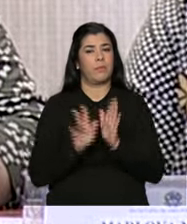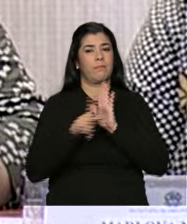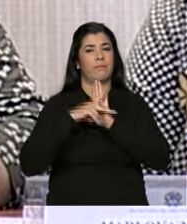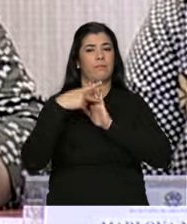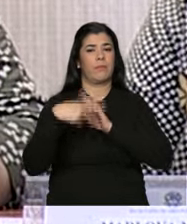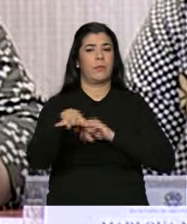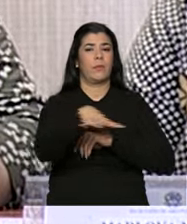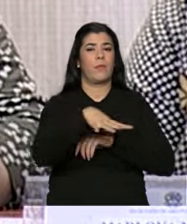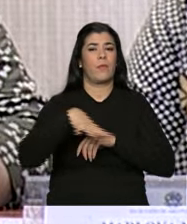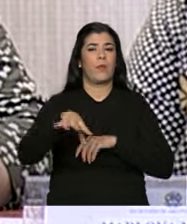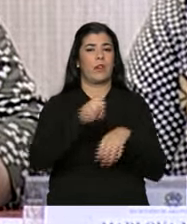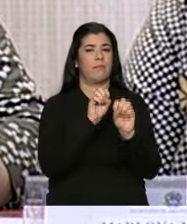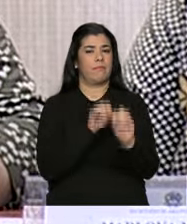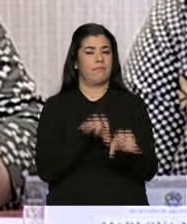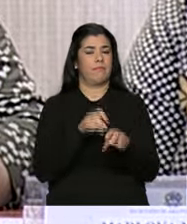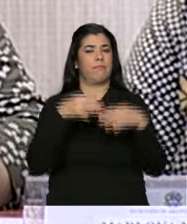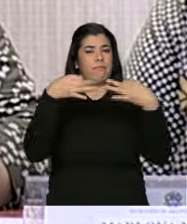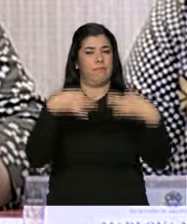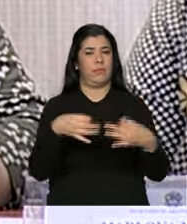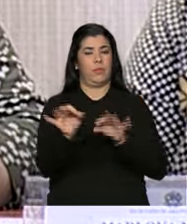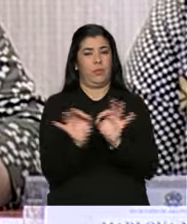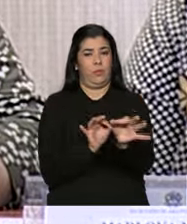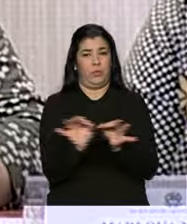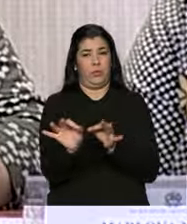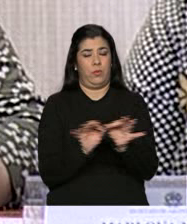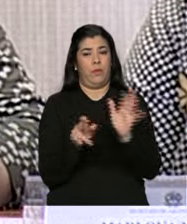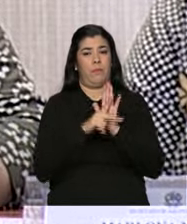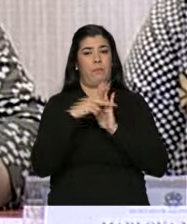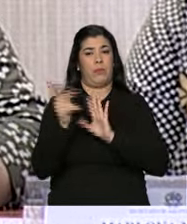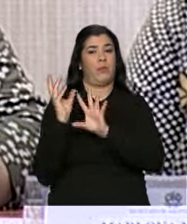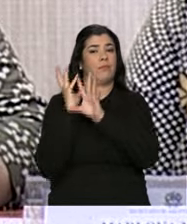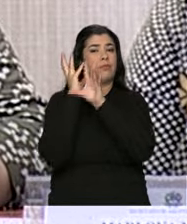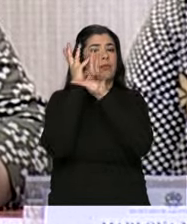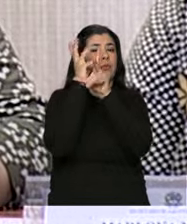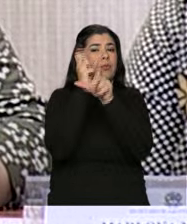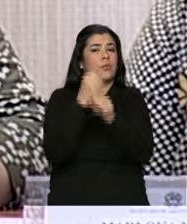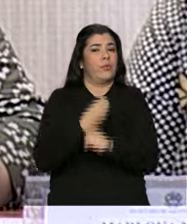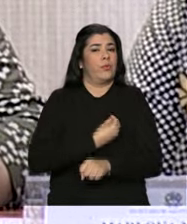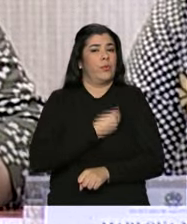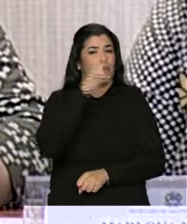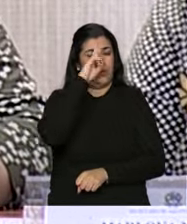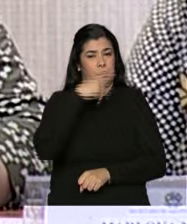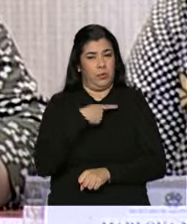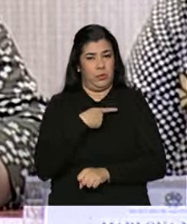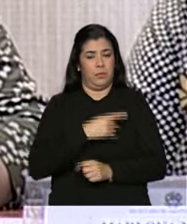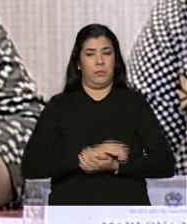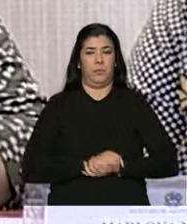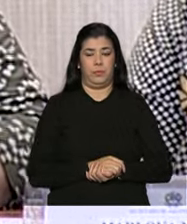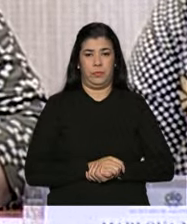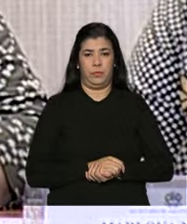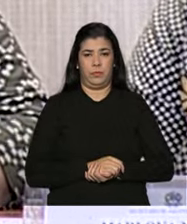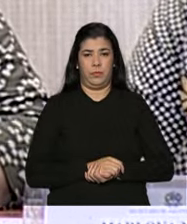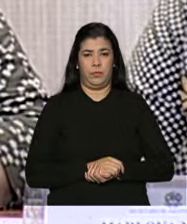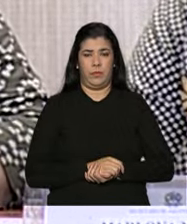campo da educação e da reorganização de sua história de vida, né? esquecer dessas